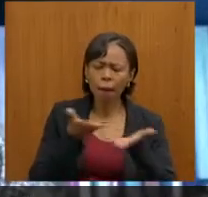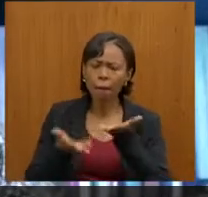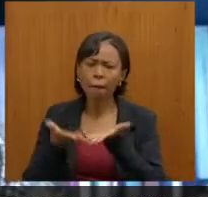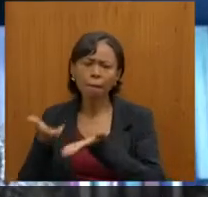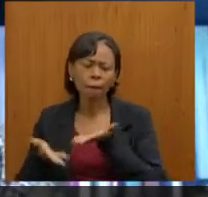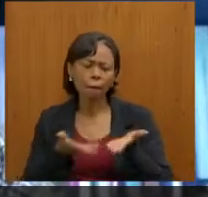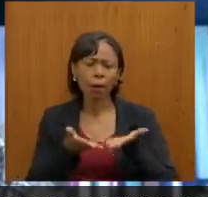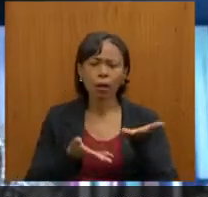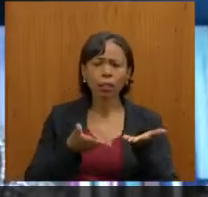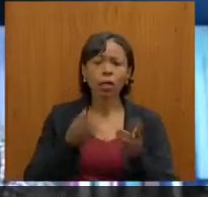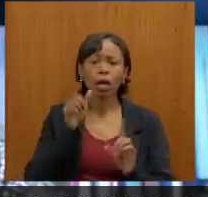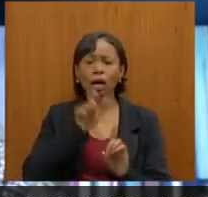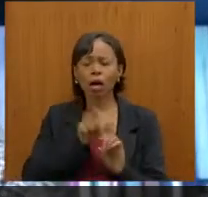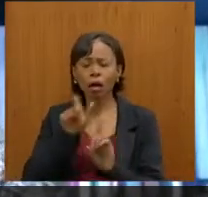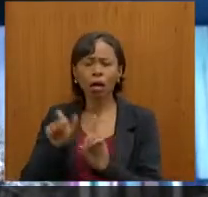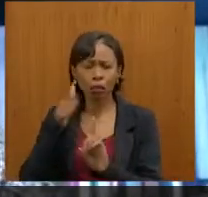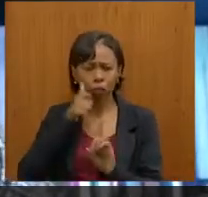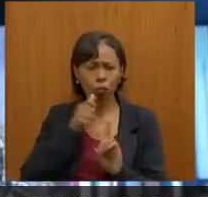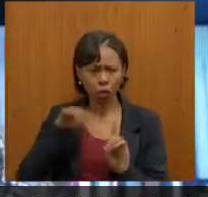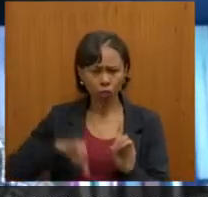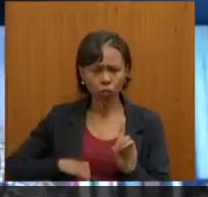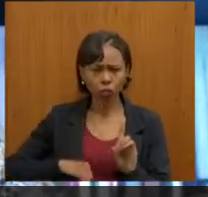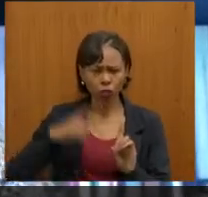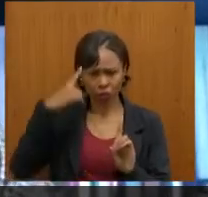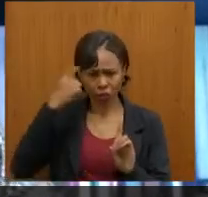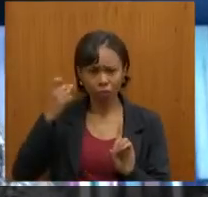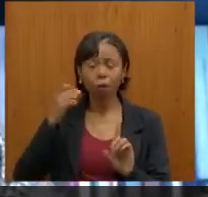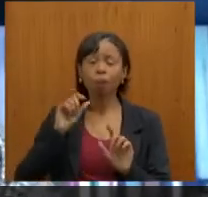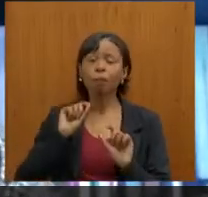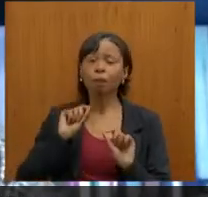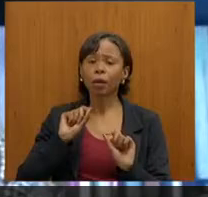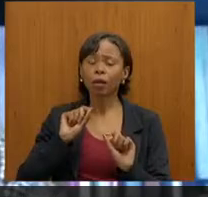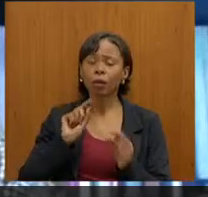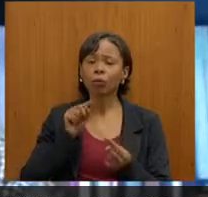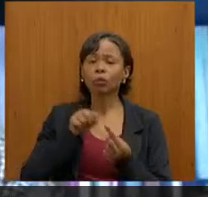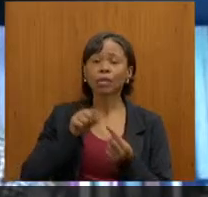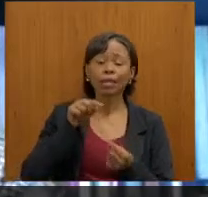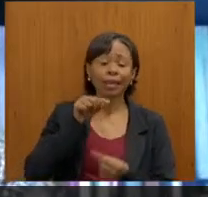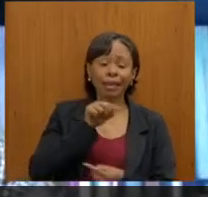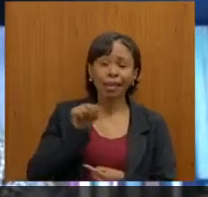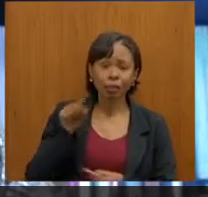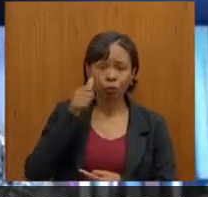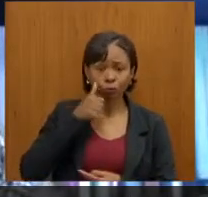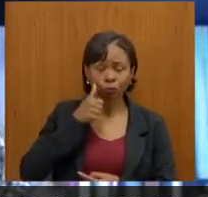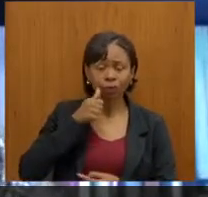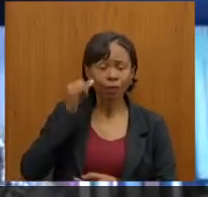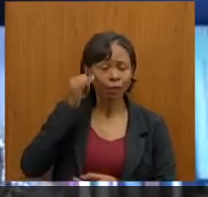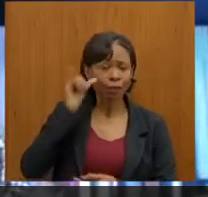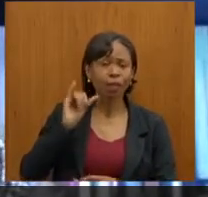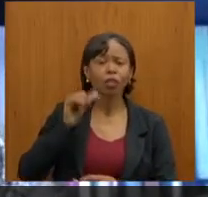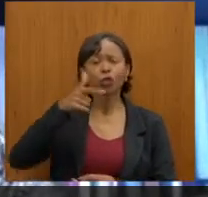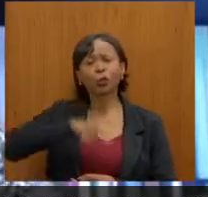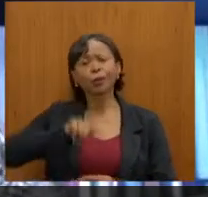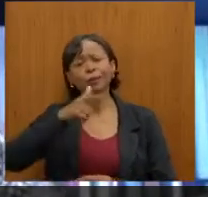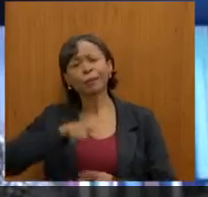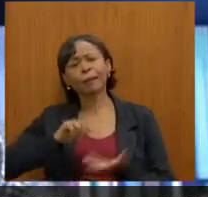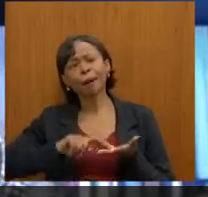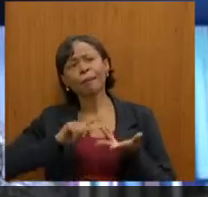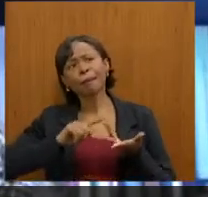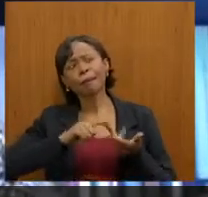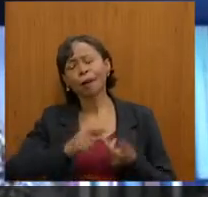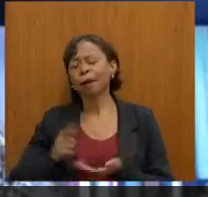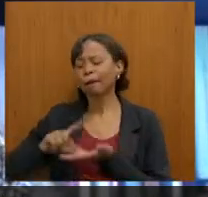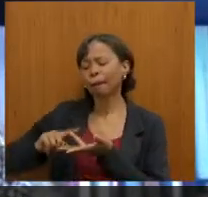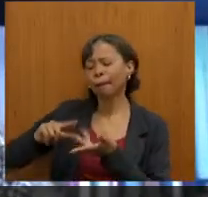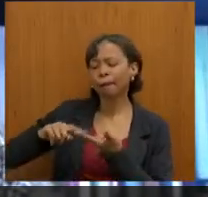mulheres não precise repetir várias vezes qual é a situação o relato de violência e